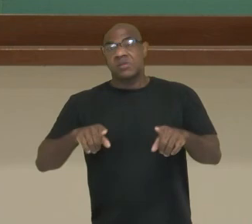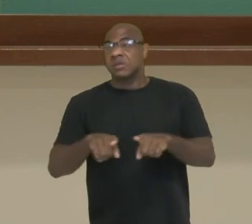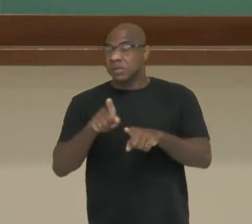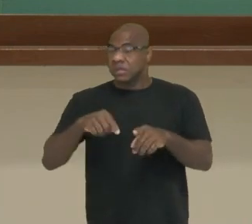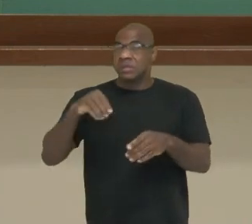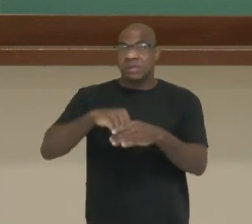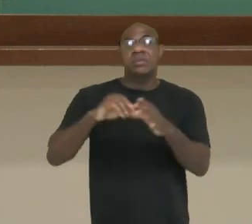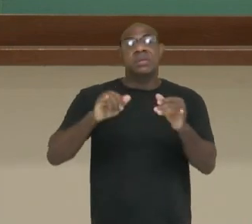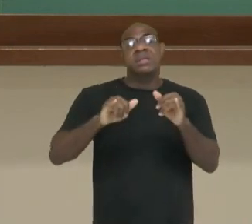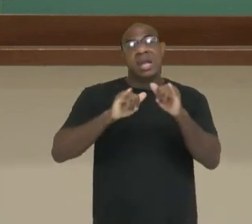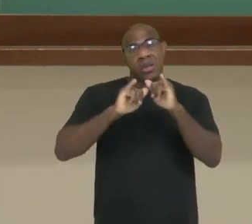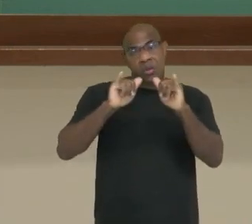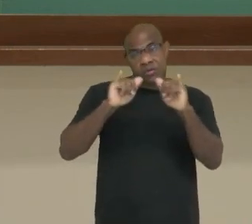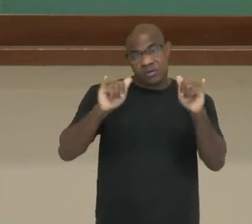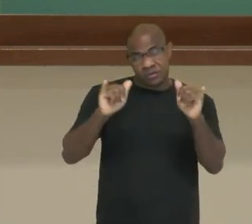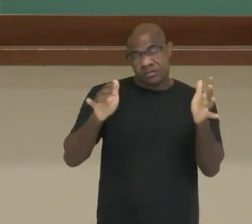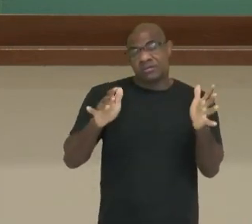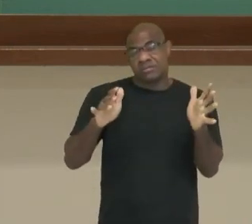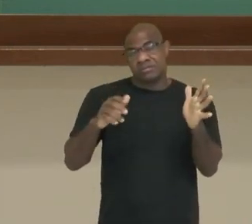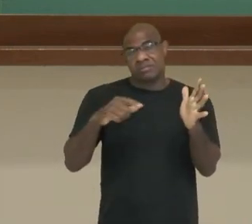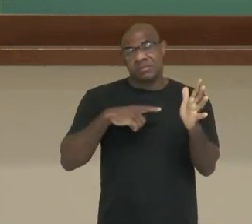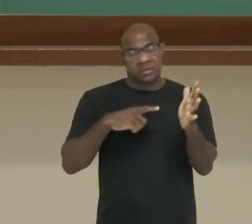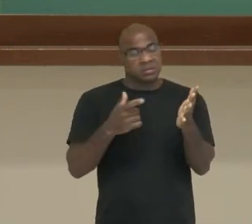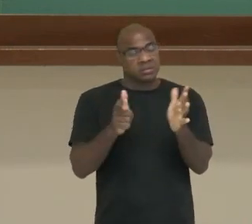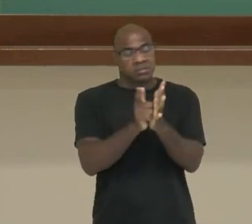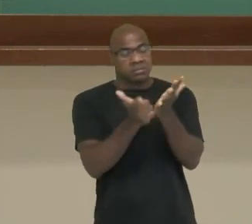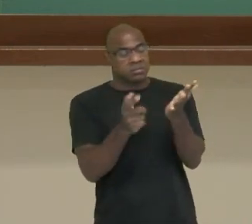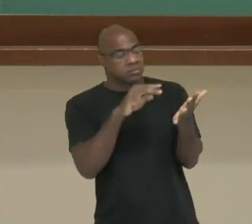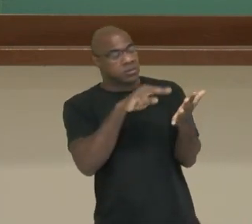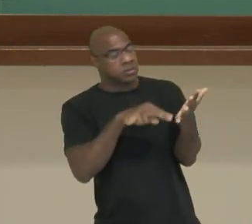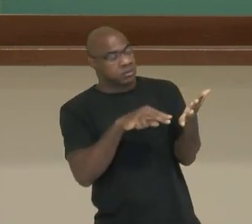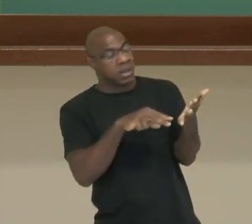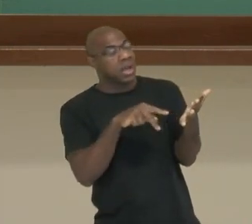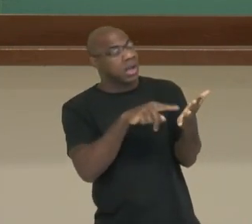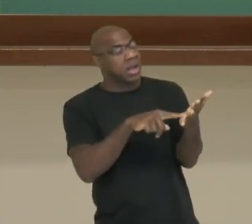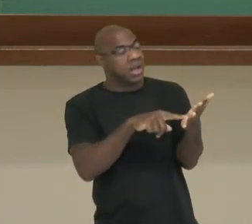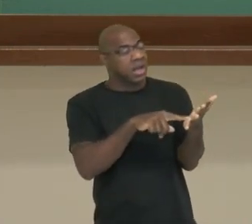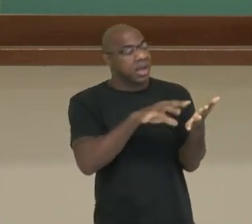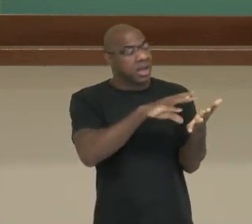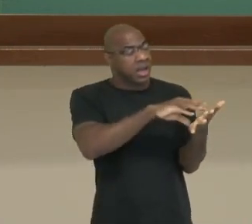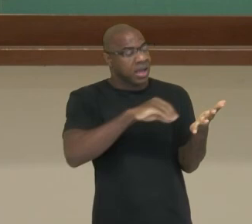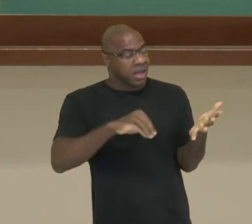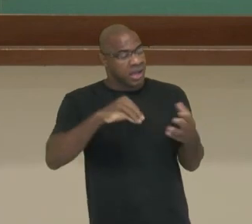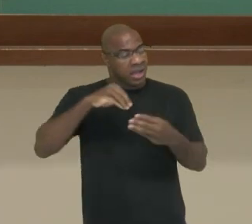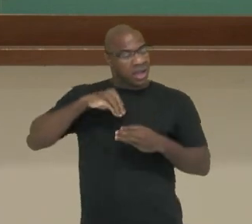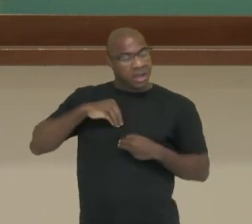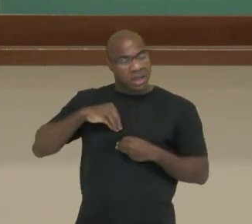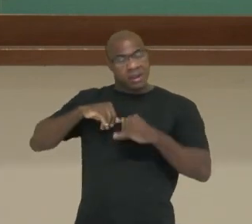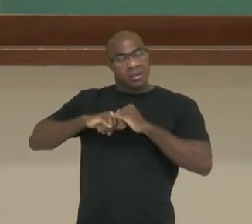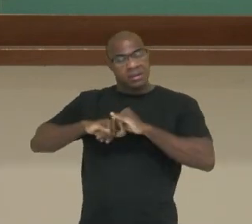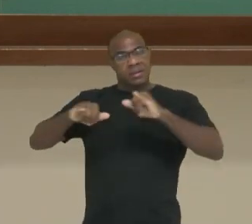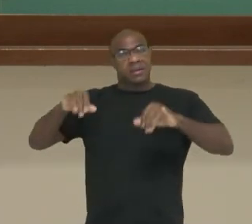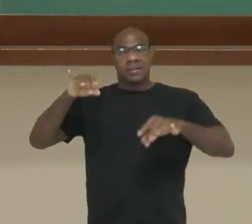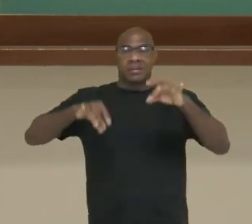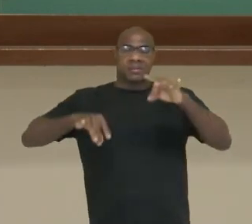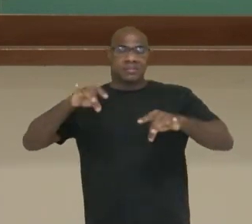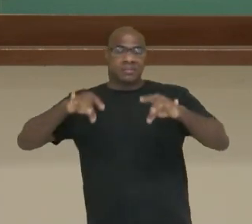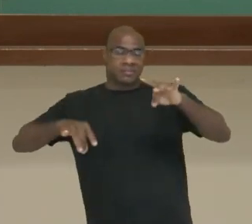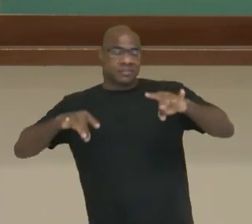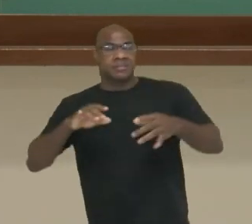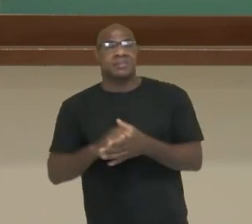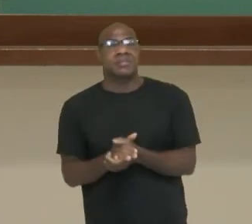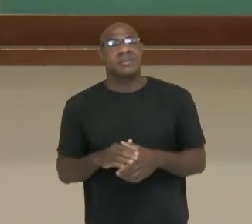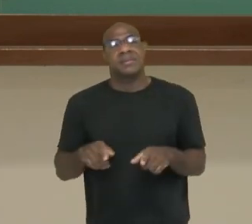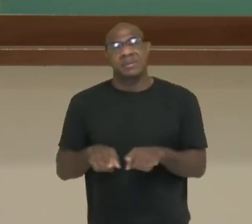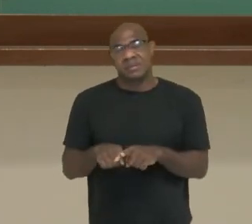notícia do jornal, o que foi escrito, né, no material impresso. Então ele faz diversas formas isso, com leituras cruzadas ou